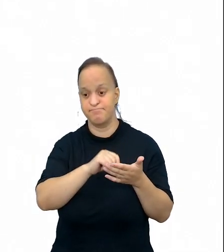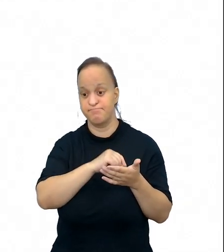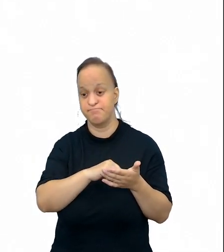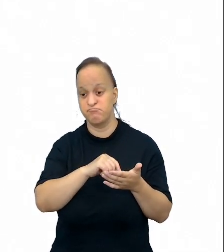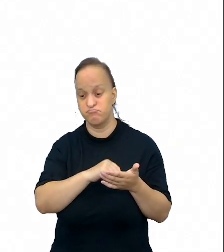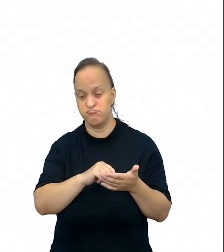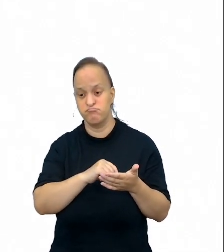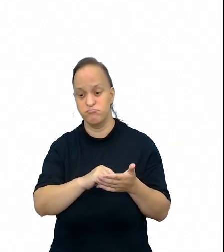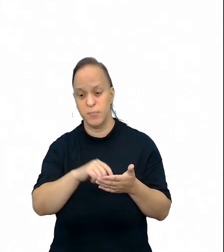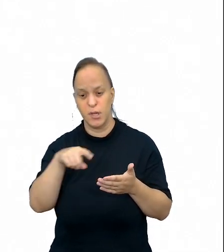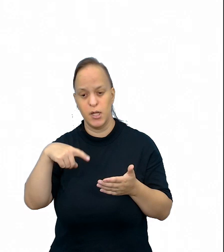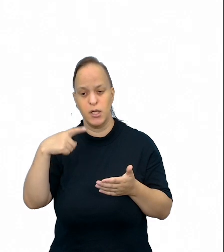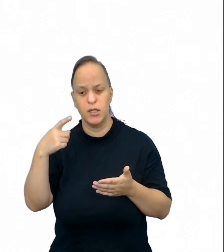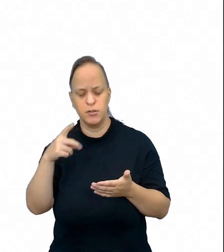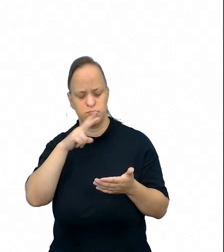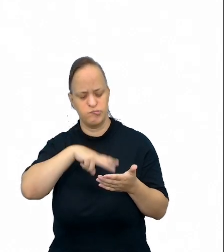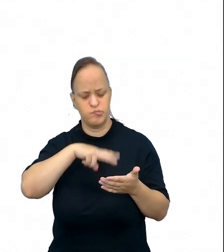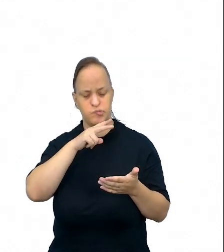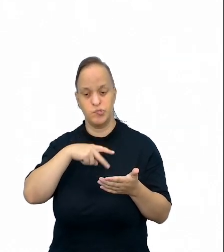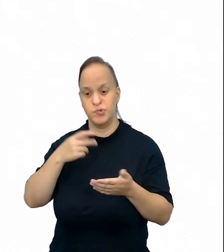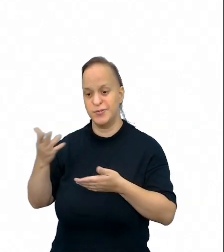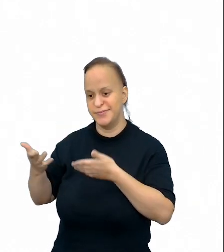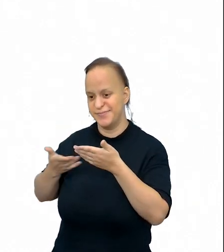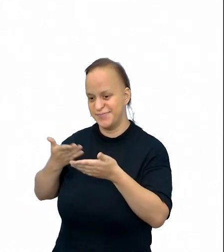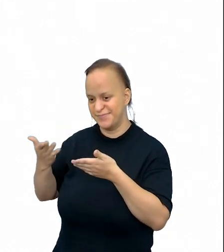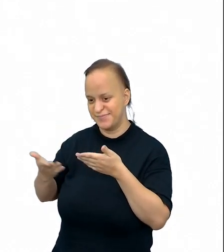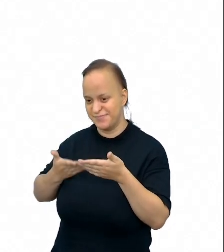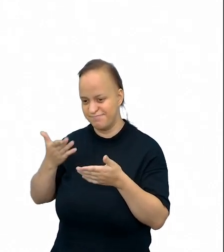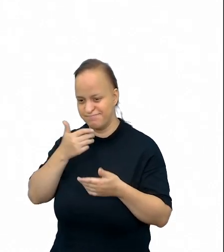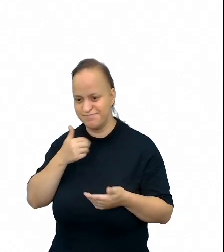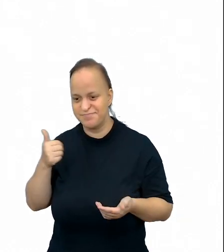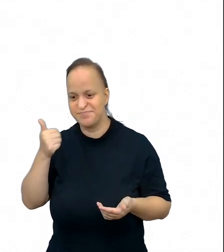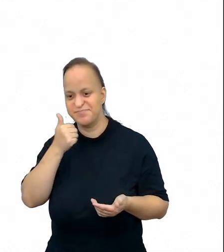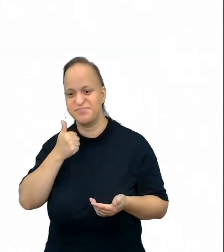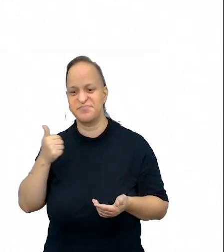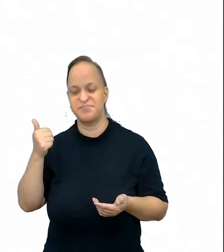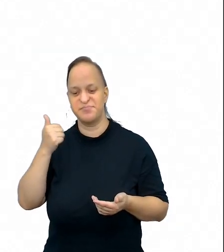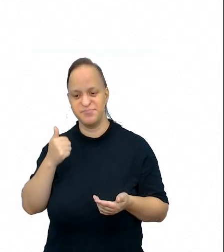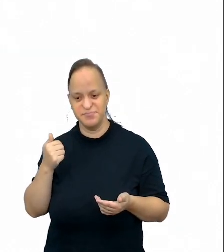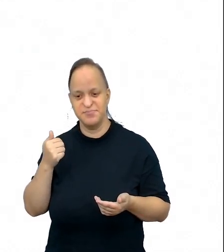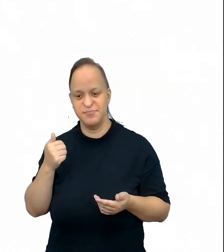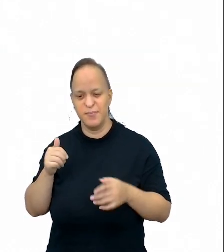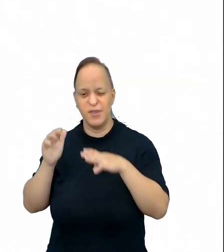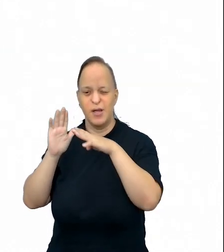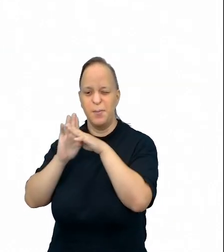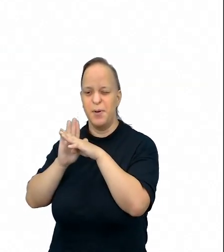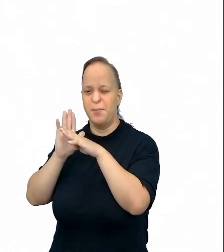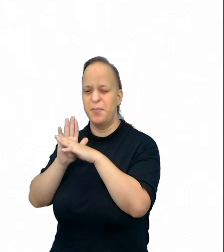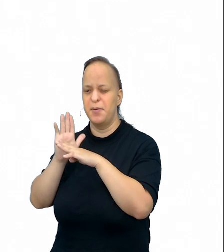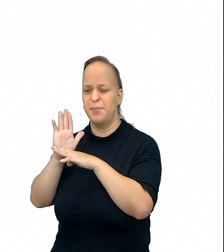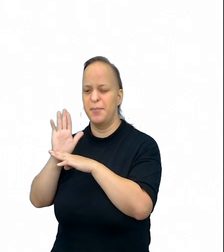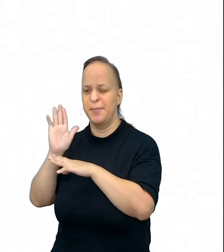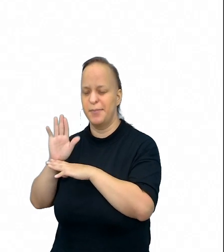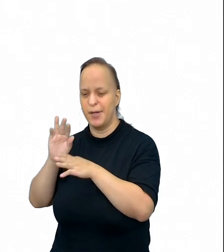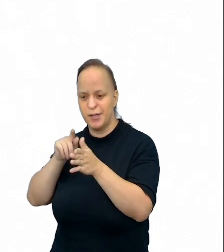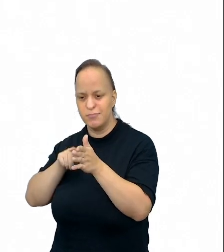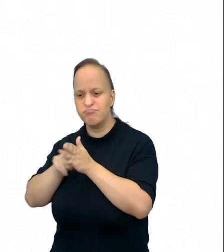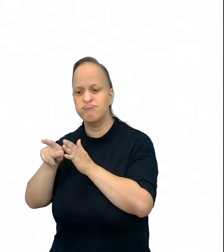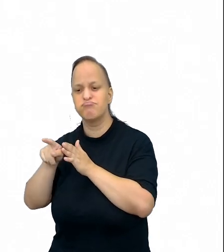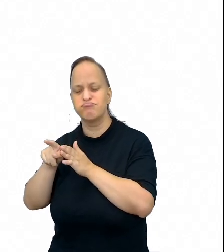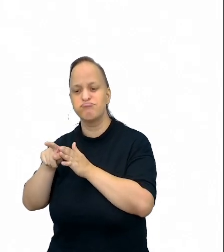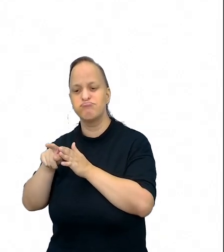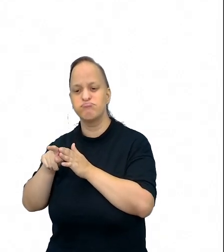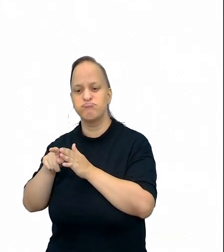mais interativa. E aí, então, depois são propostas algumas perguntas